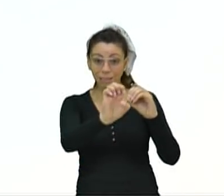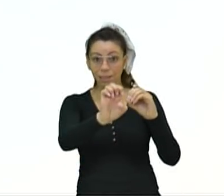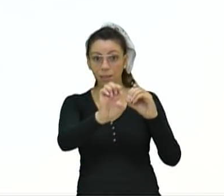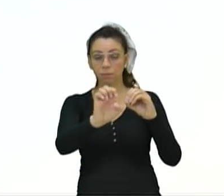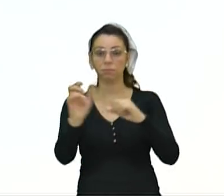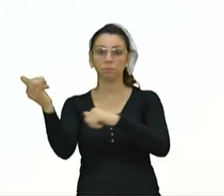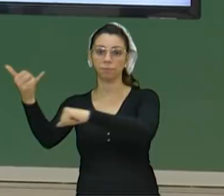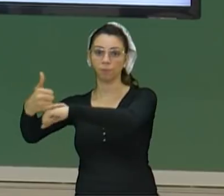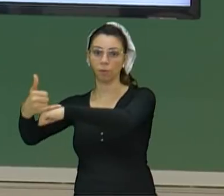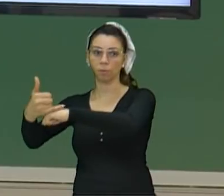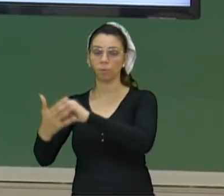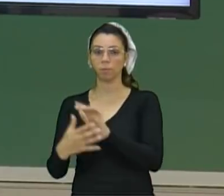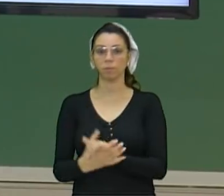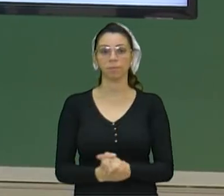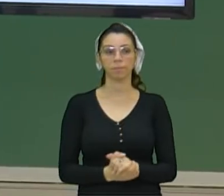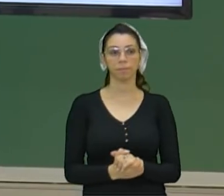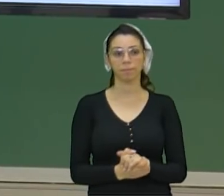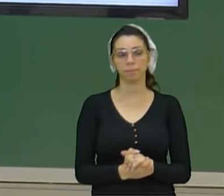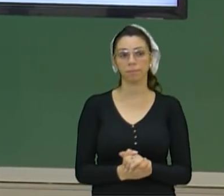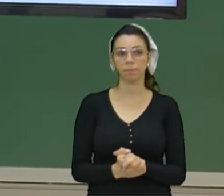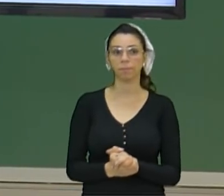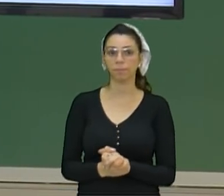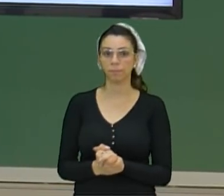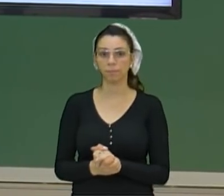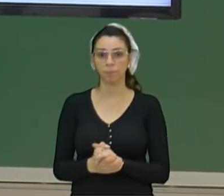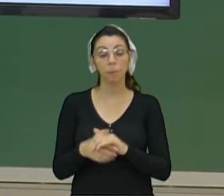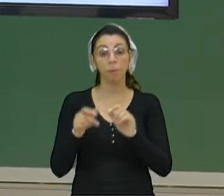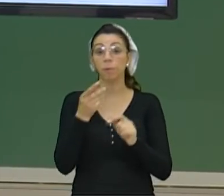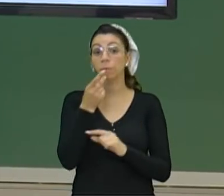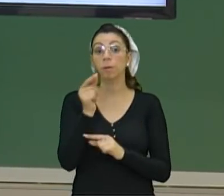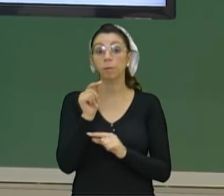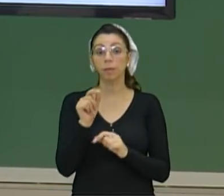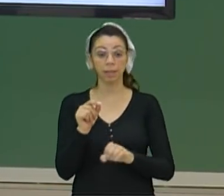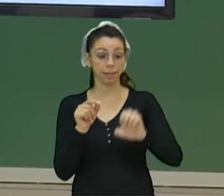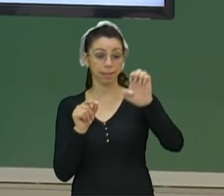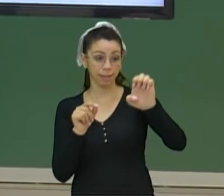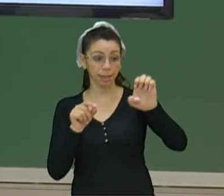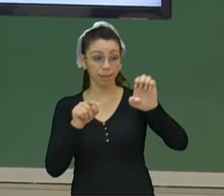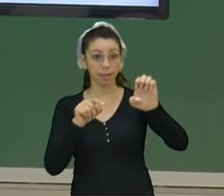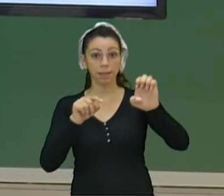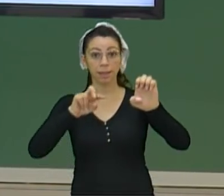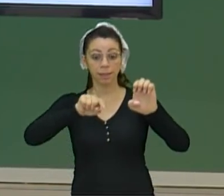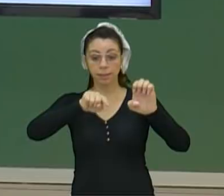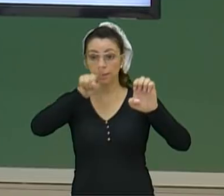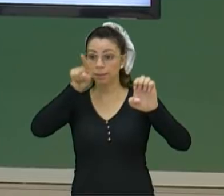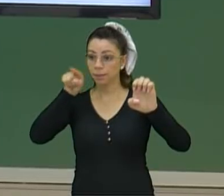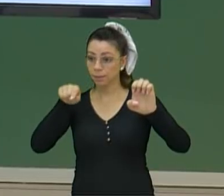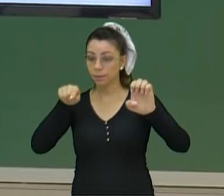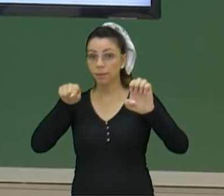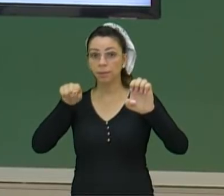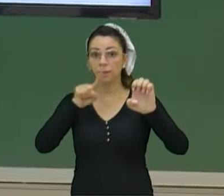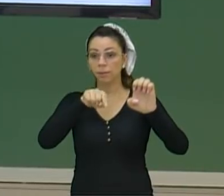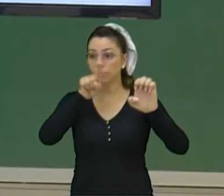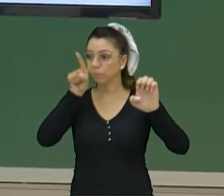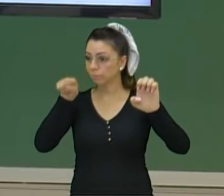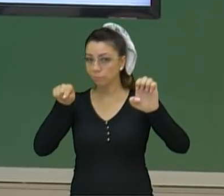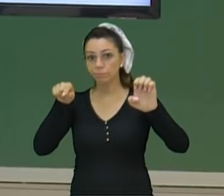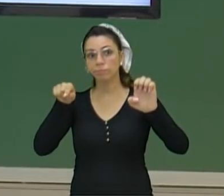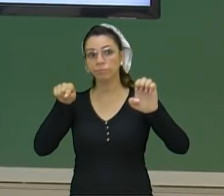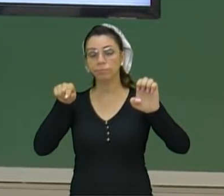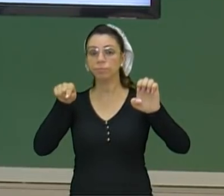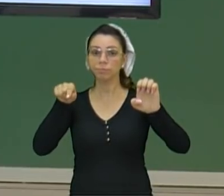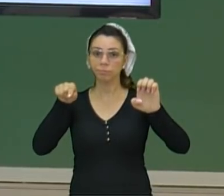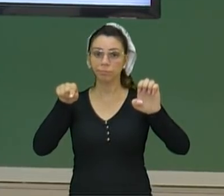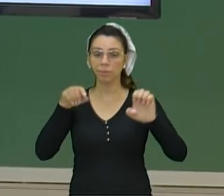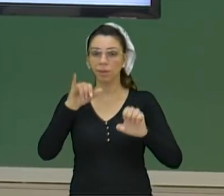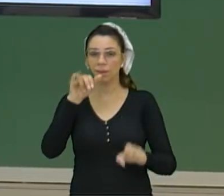ferro. Então, eu estou falando lá da interseção. Esse símbolo aqui, que é um Uzinho, né? Um U viradinho ali, é